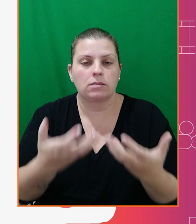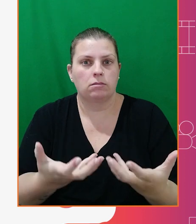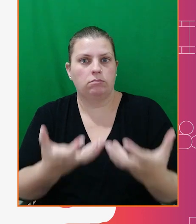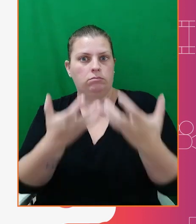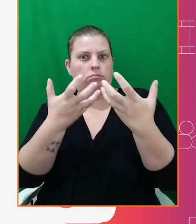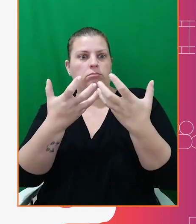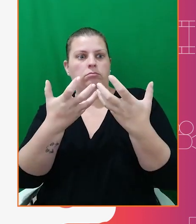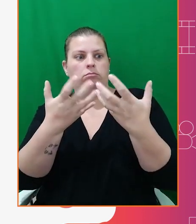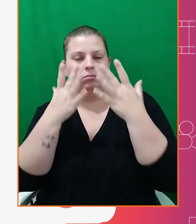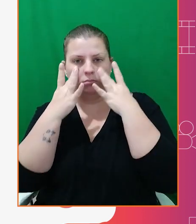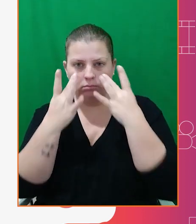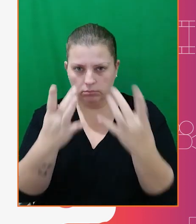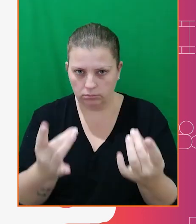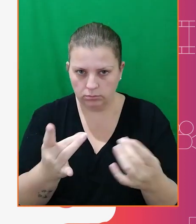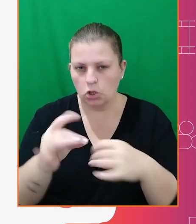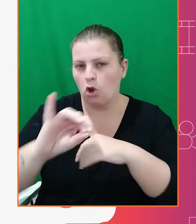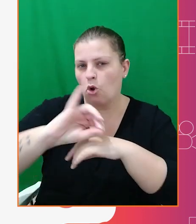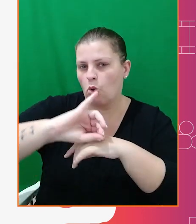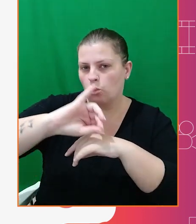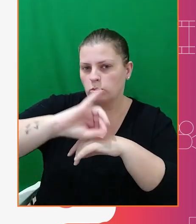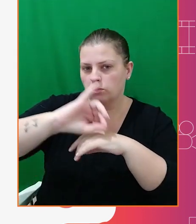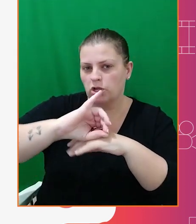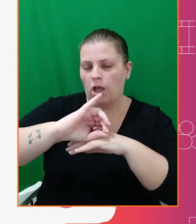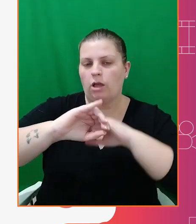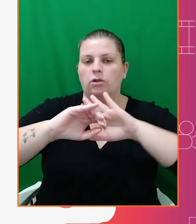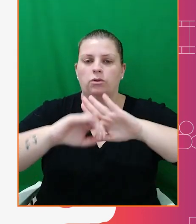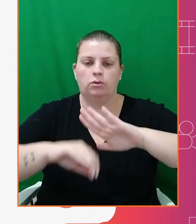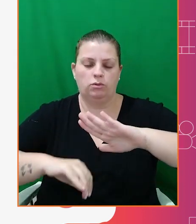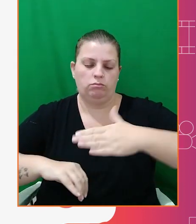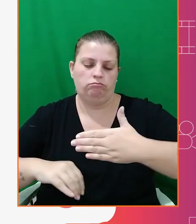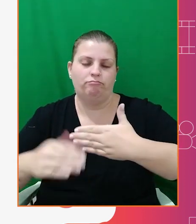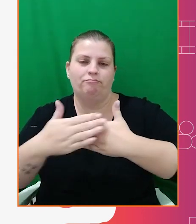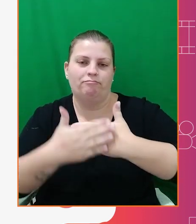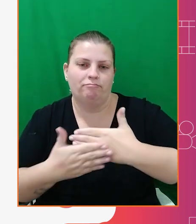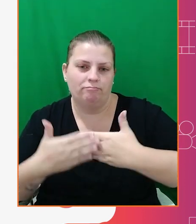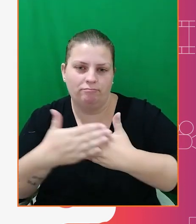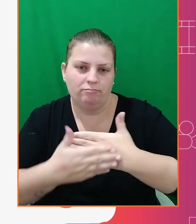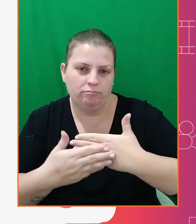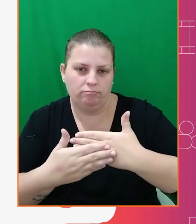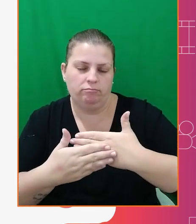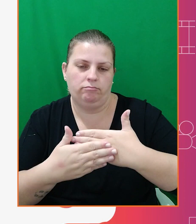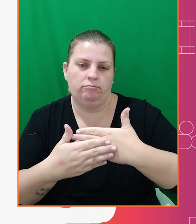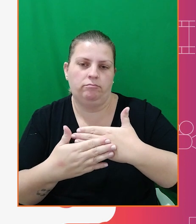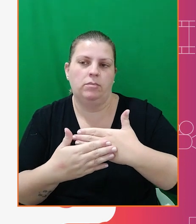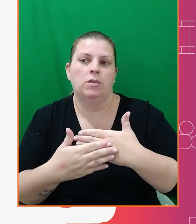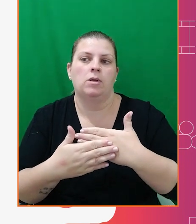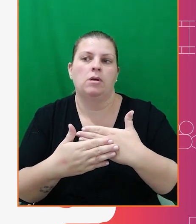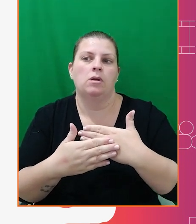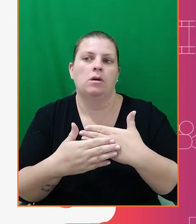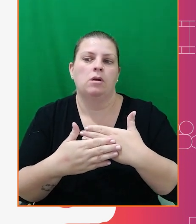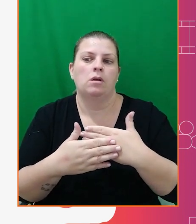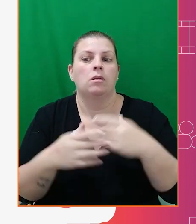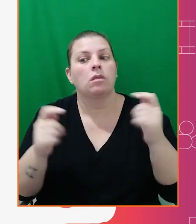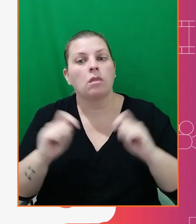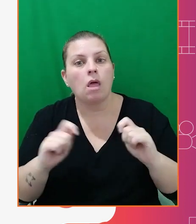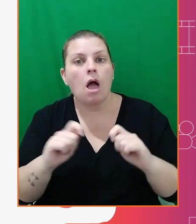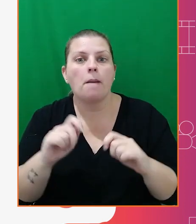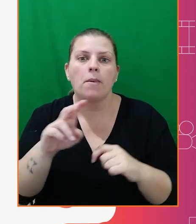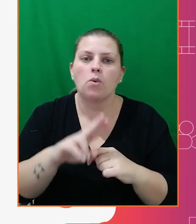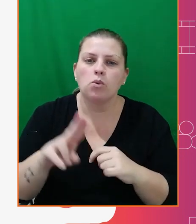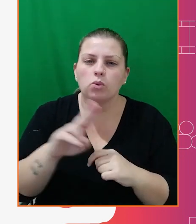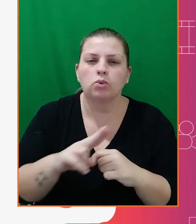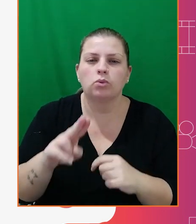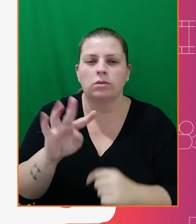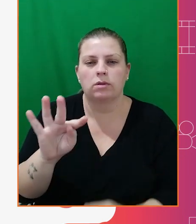nos objetos que estão em primeiro plano. Uma possibilidade de construção é usar texturas para